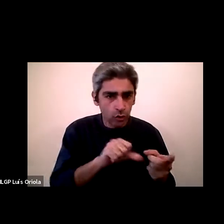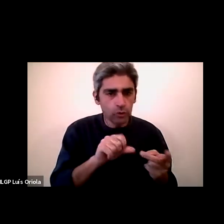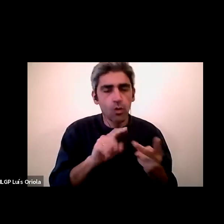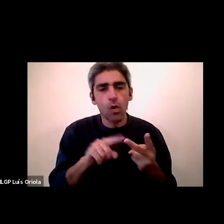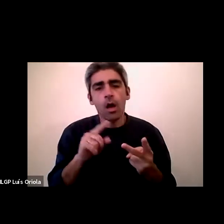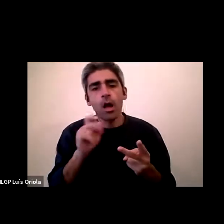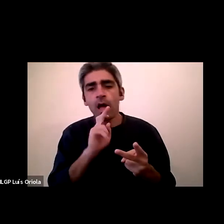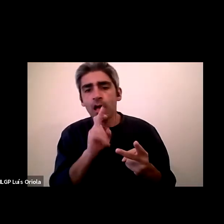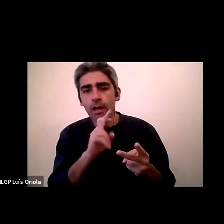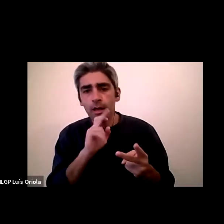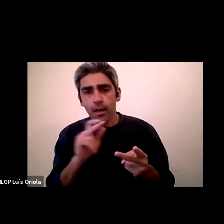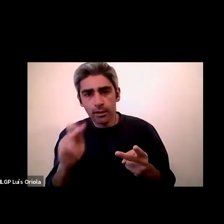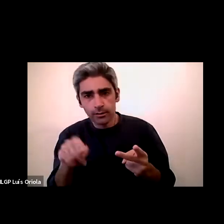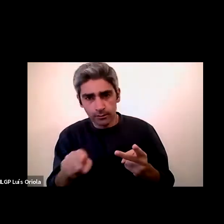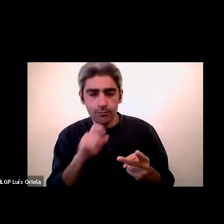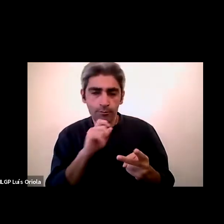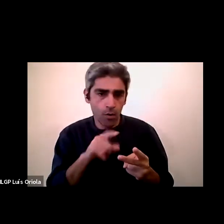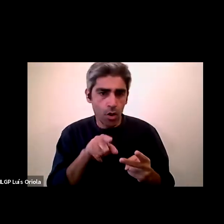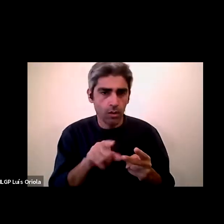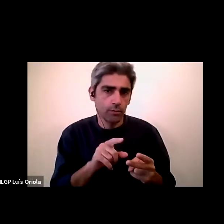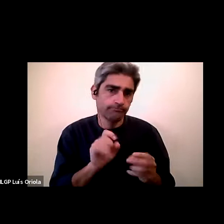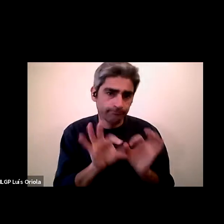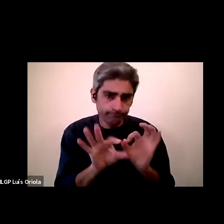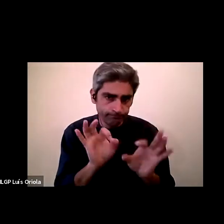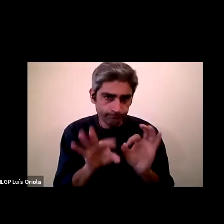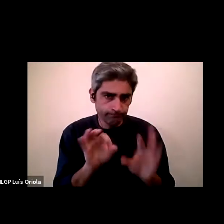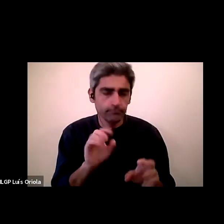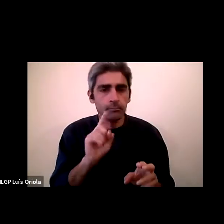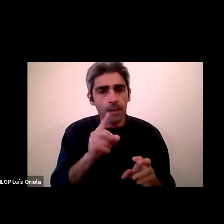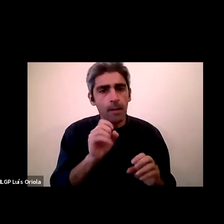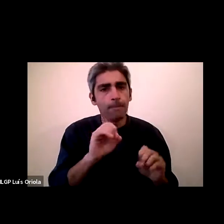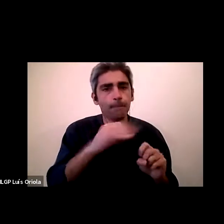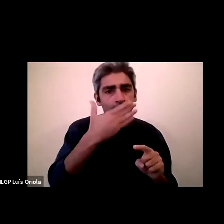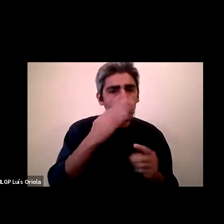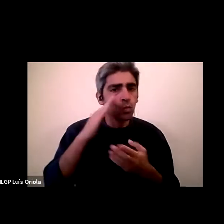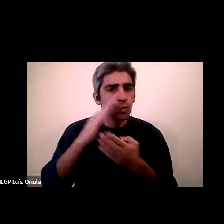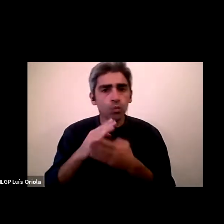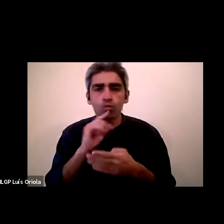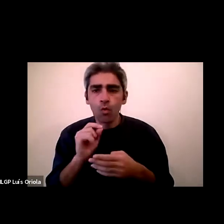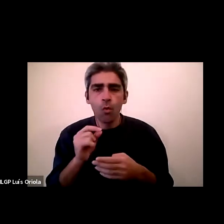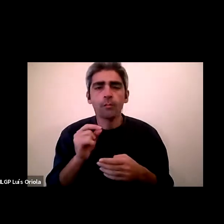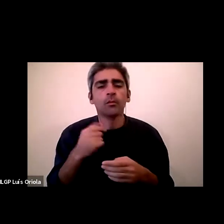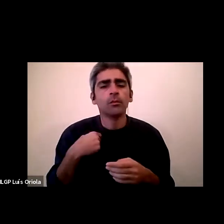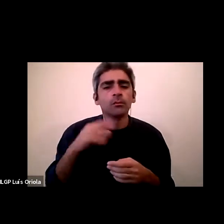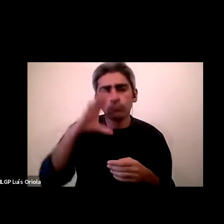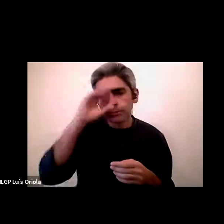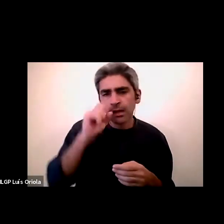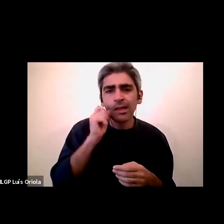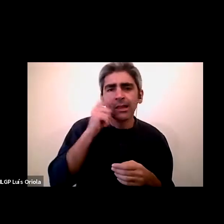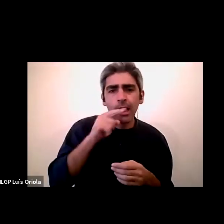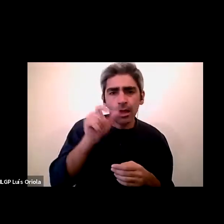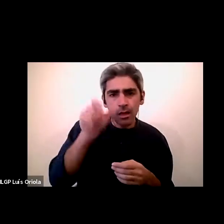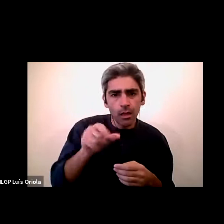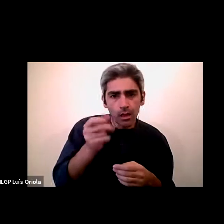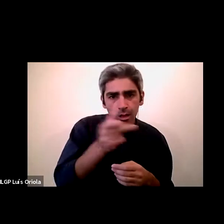que serão respondidas no final. Peço que coloquem sempre o primeiro e o último nome para sabermos com quem é que estamos a falar e para que possamos ler então